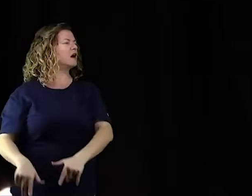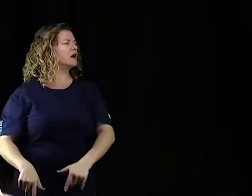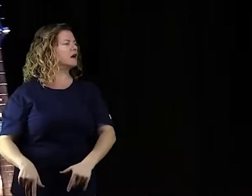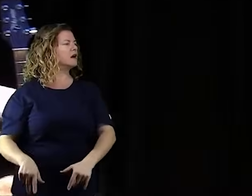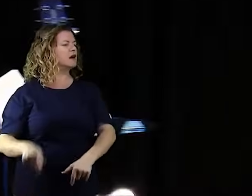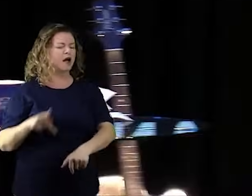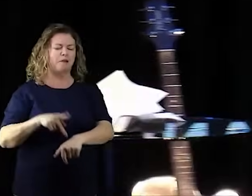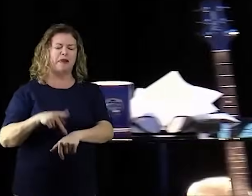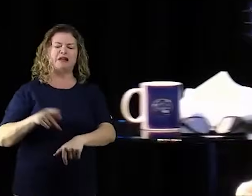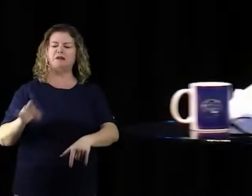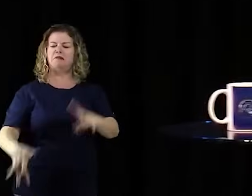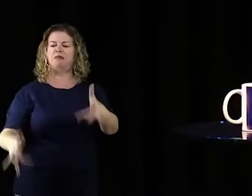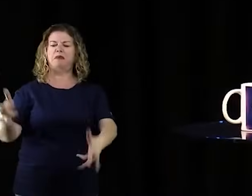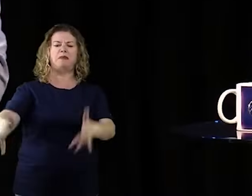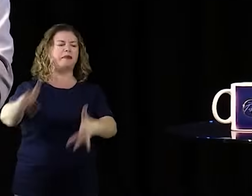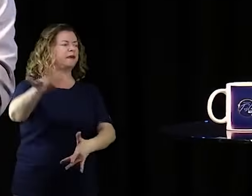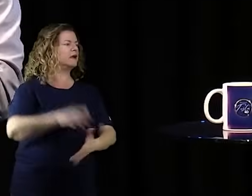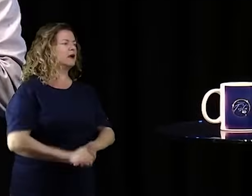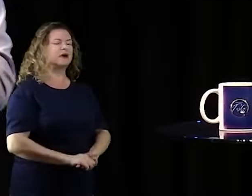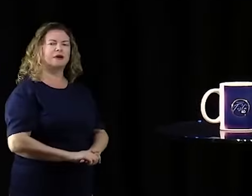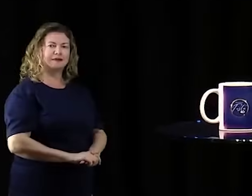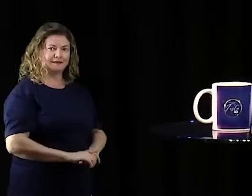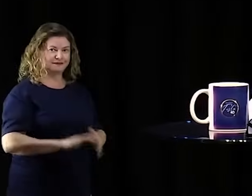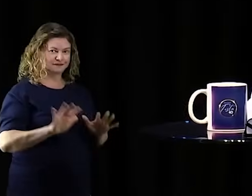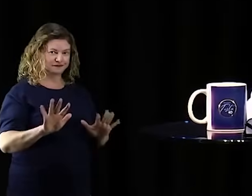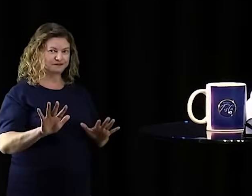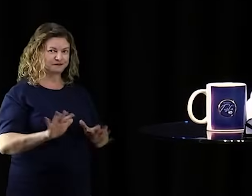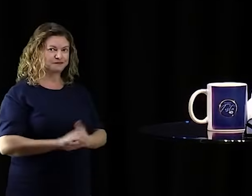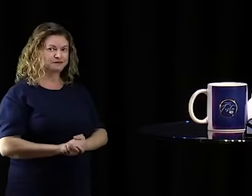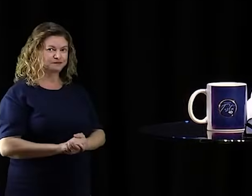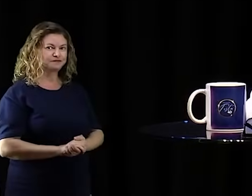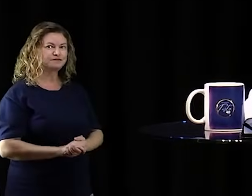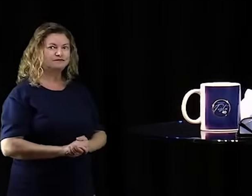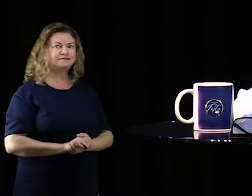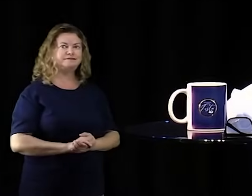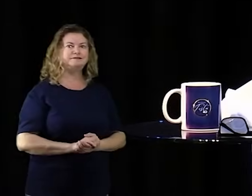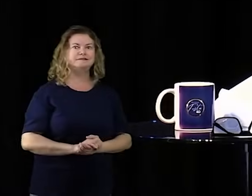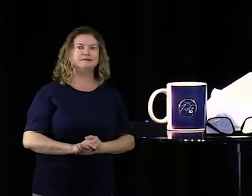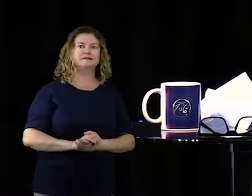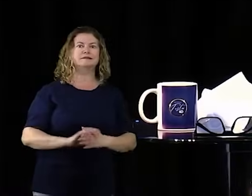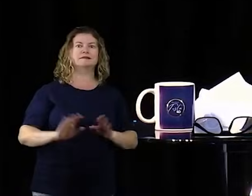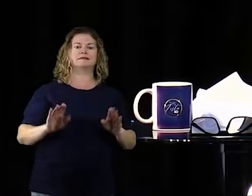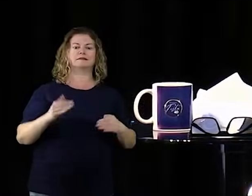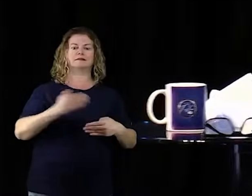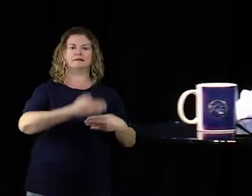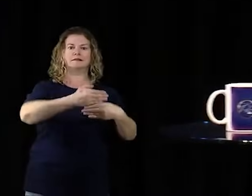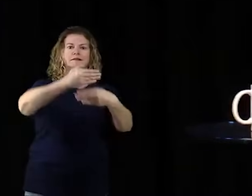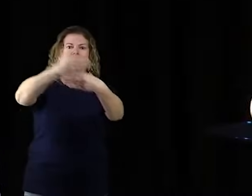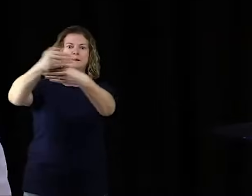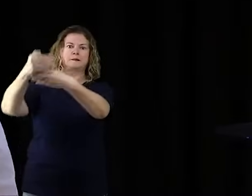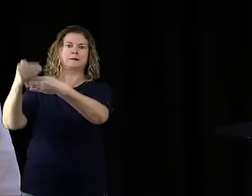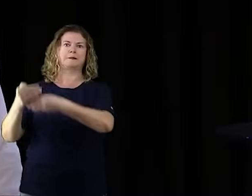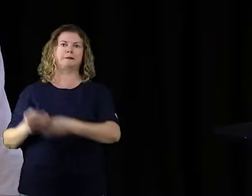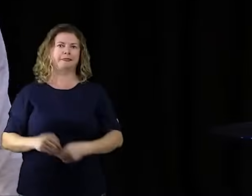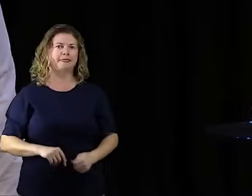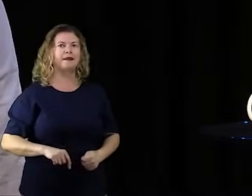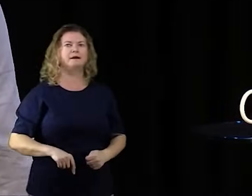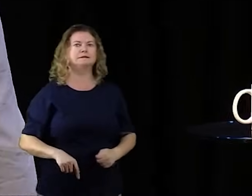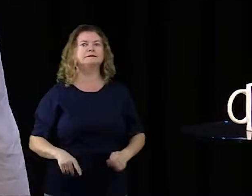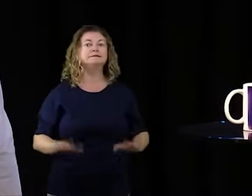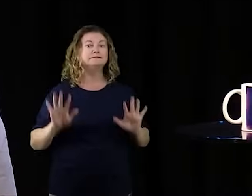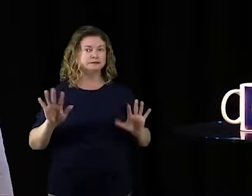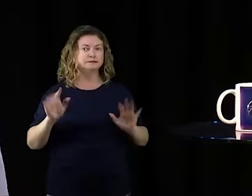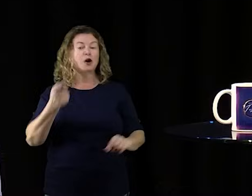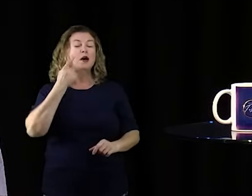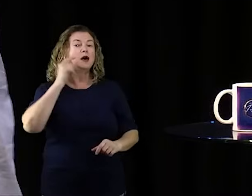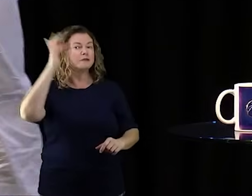de Absalão Então imagina que aqui tá o o o o get sema é aqui a bateria vou diminuir aqui o